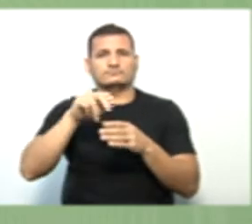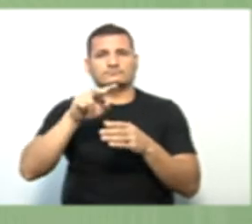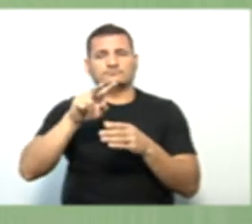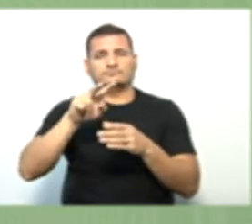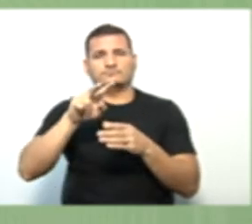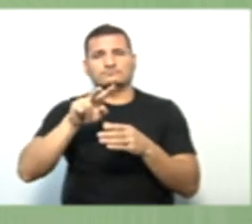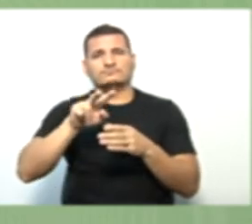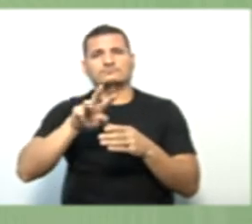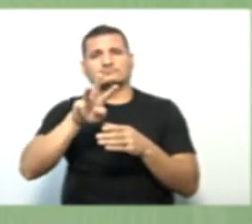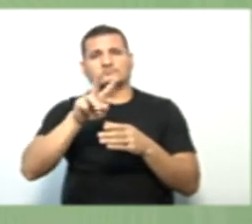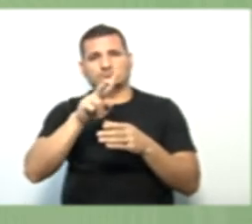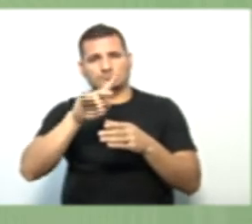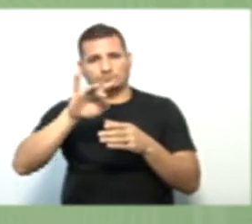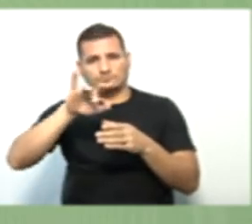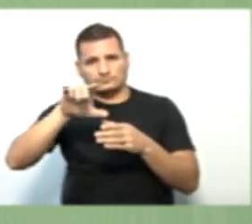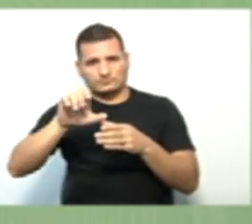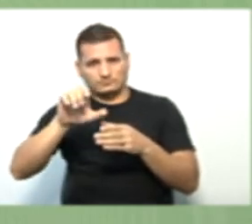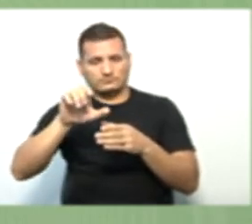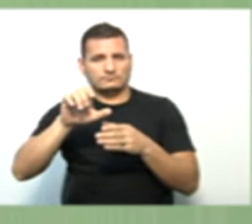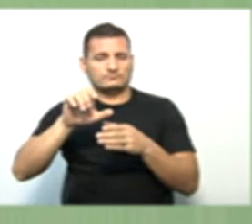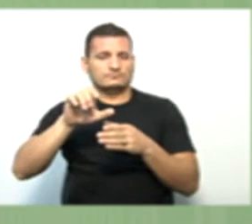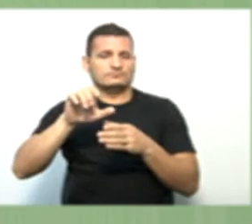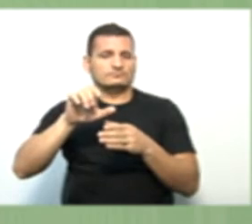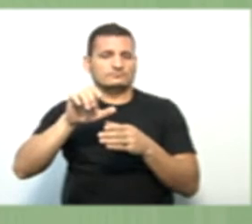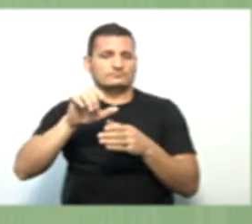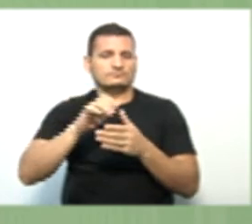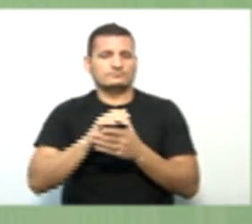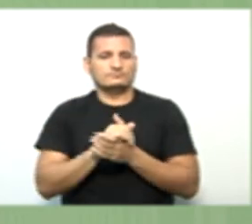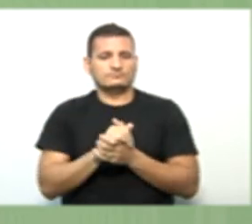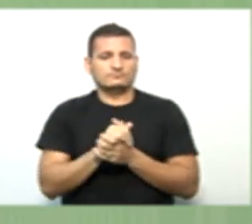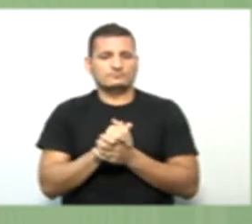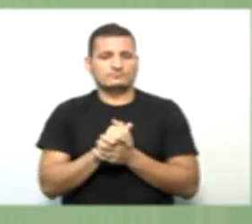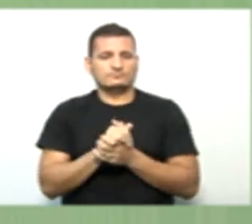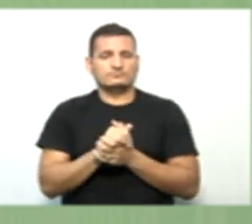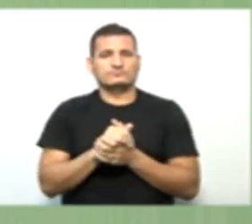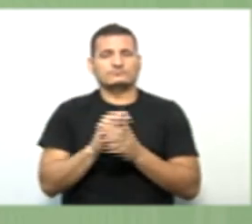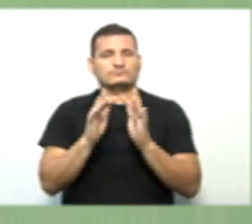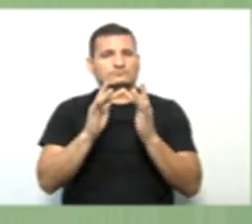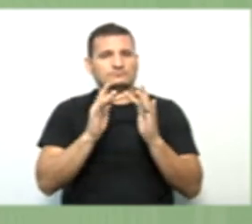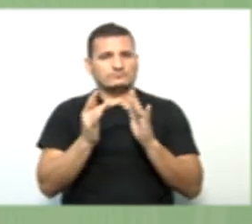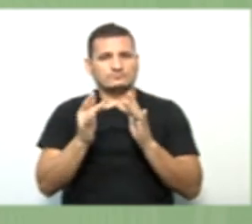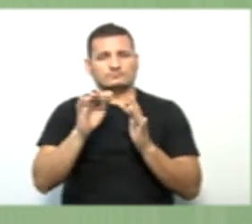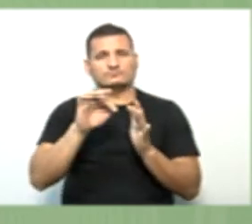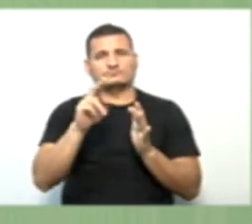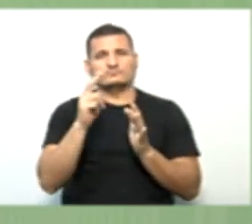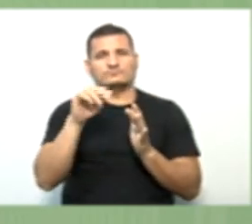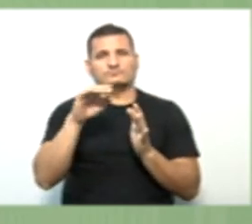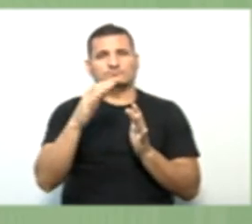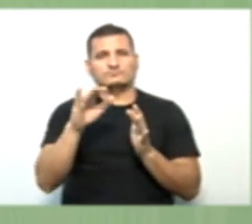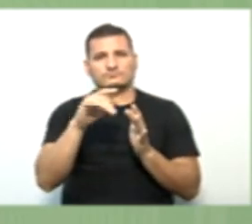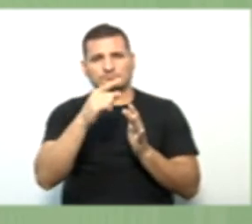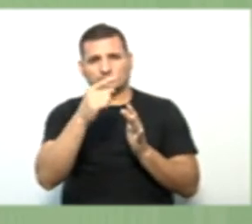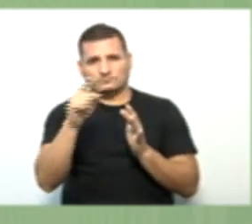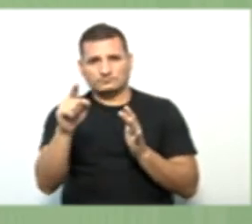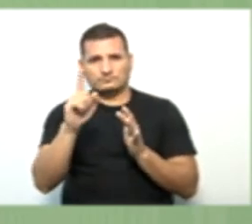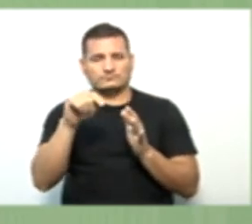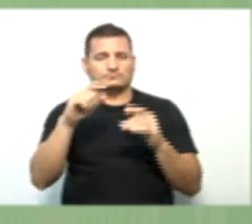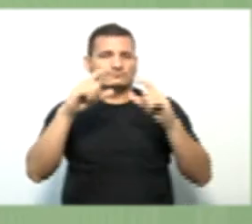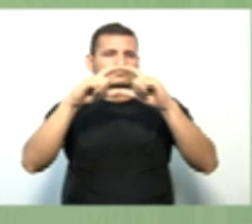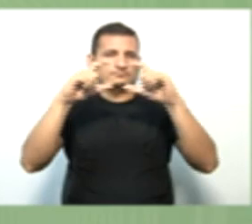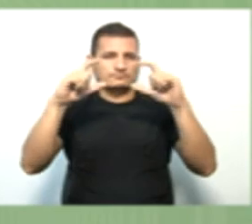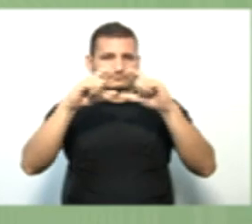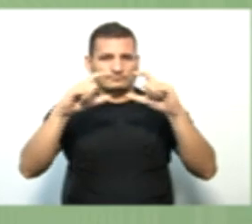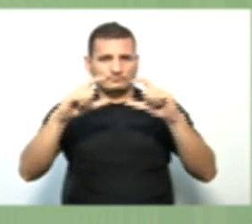while, certo? E por fim, nós temos as funções, né, que são as pequenas partes do